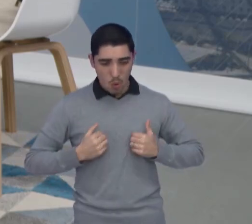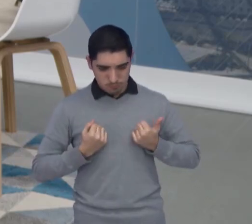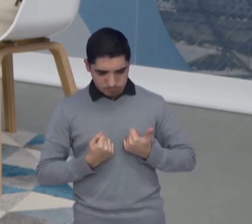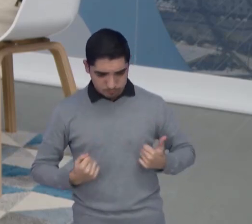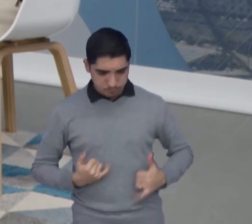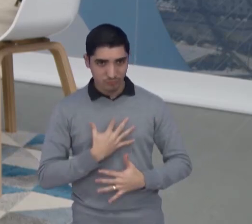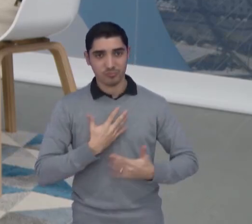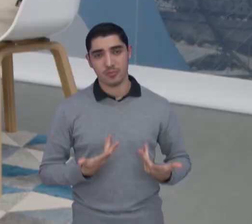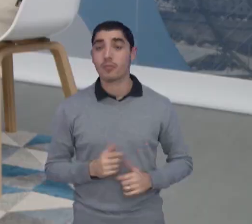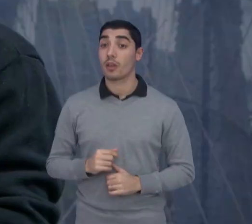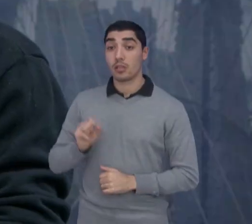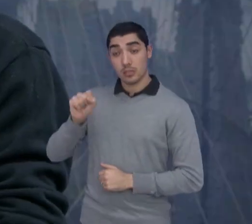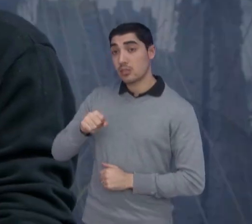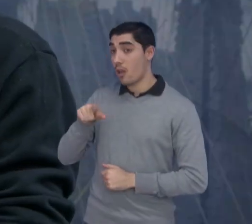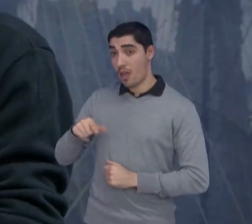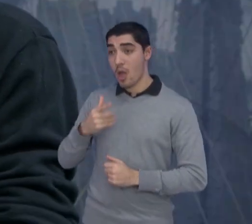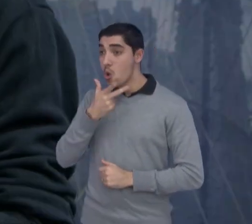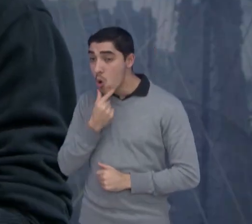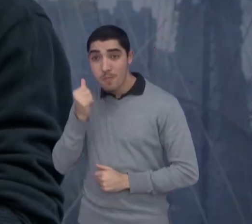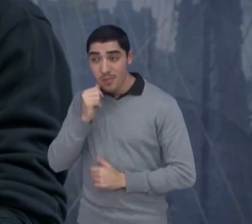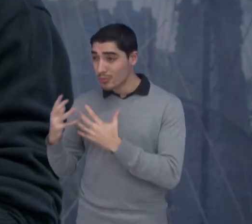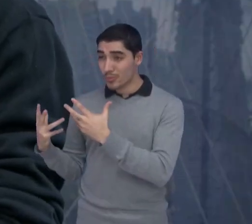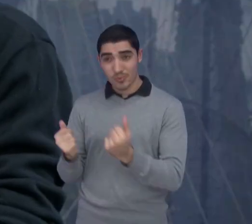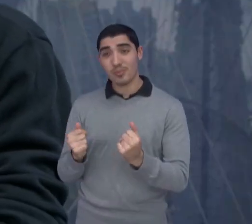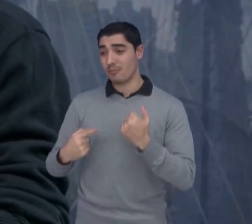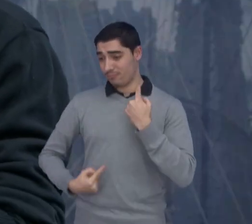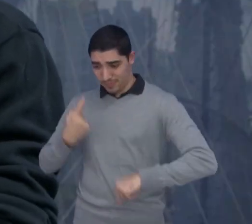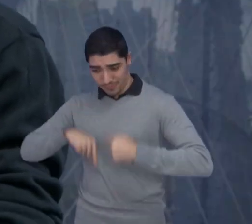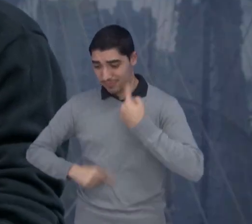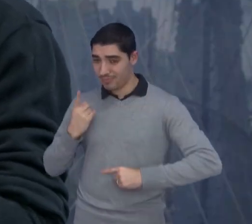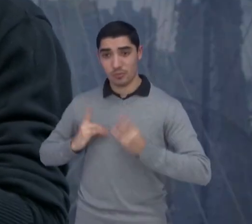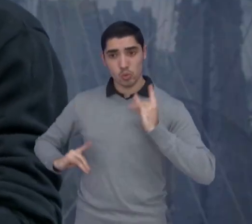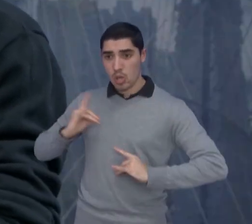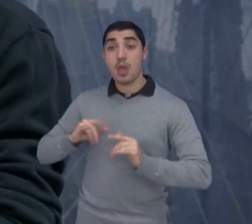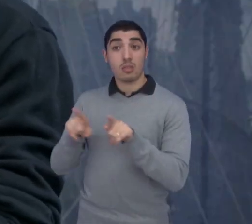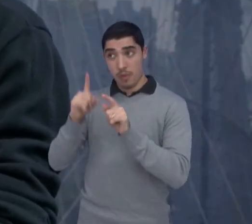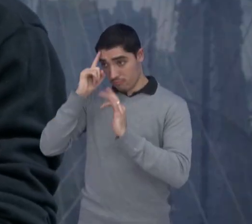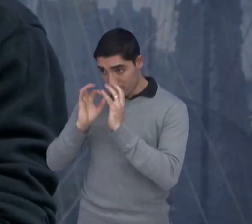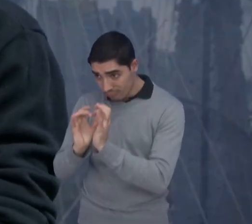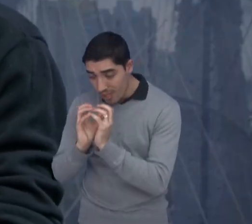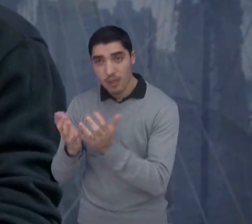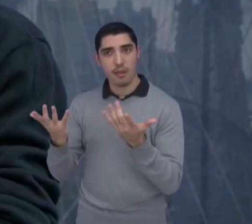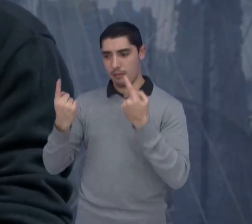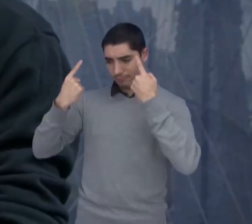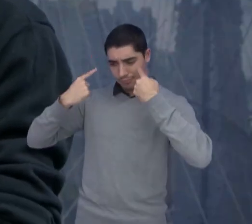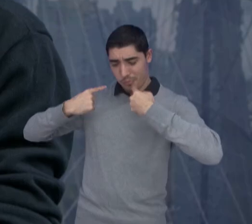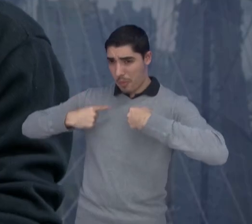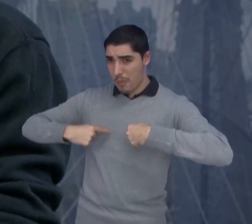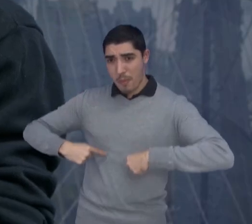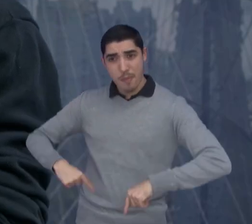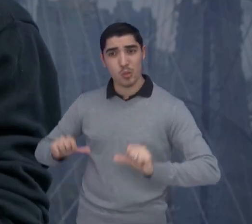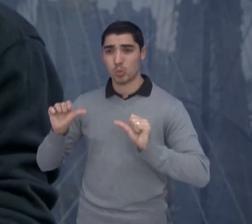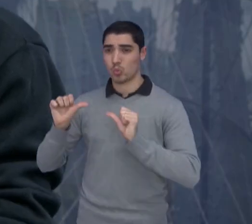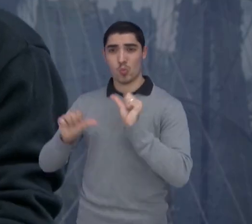hormônios, tanto dos meninos quanto das meninas. E isso vai ocasionando e vai ocasionar mudanças cognitivas, cerebrais, elétricas, e isso vai mudando todos os